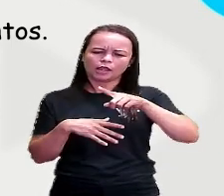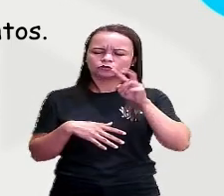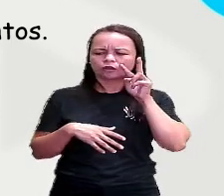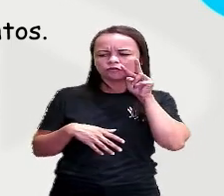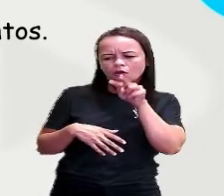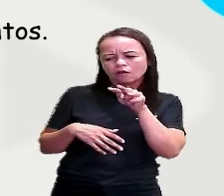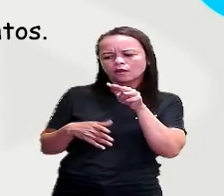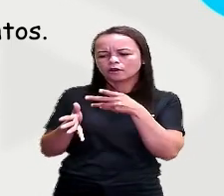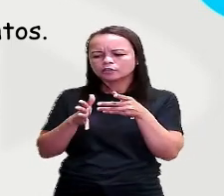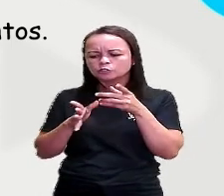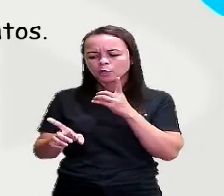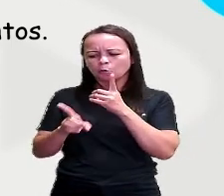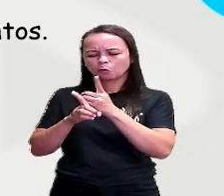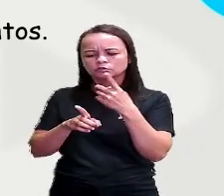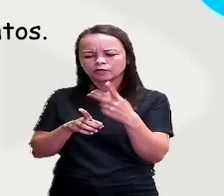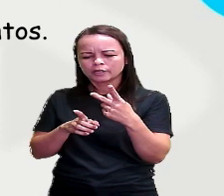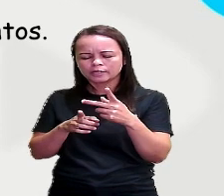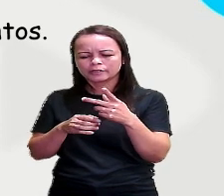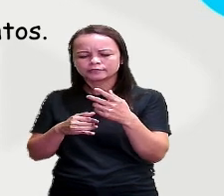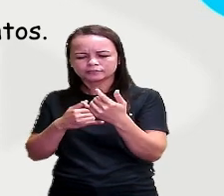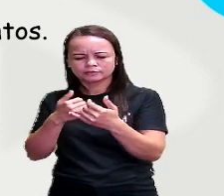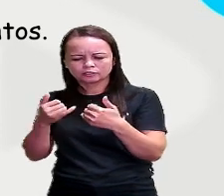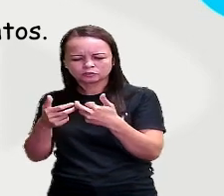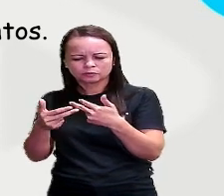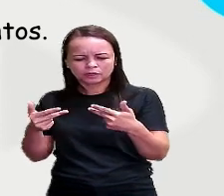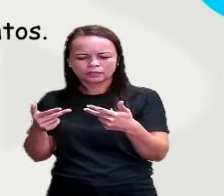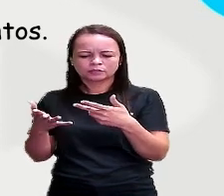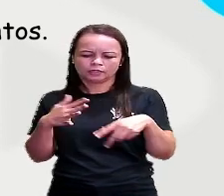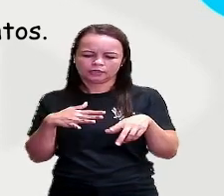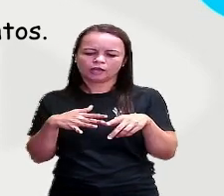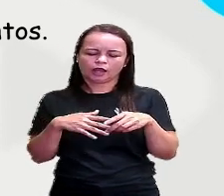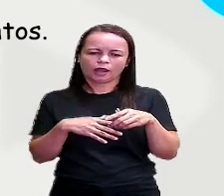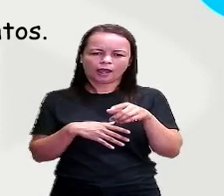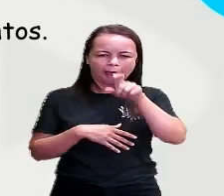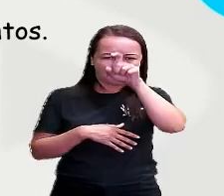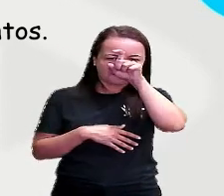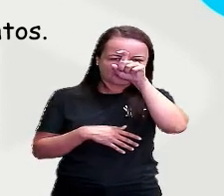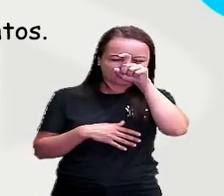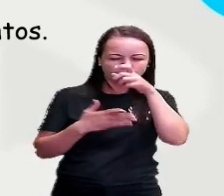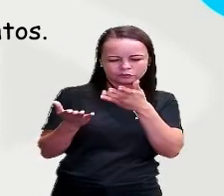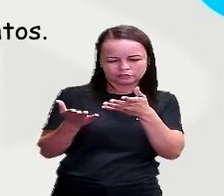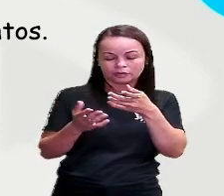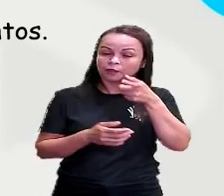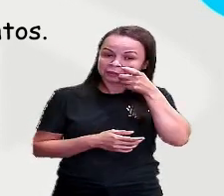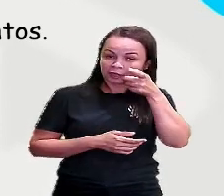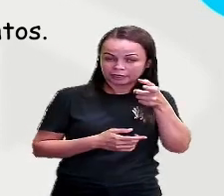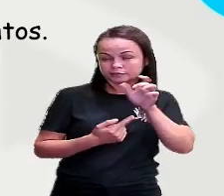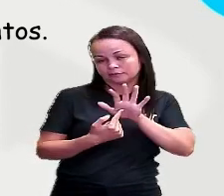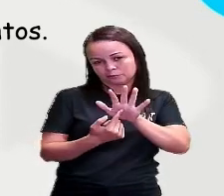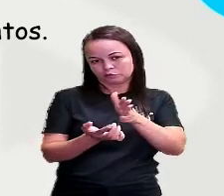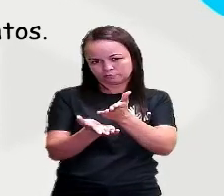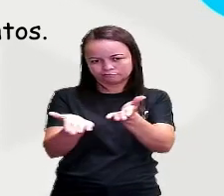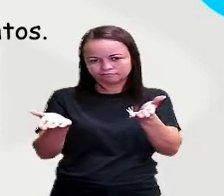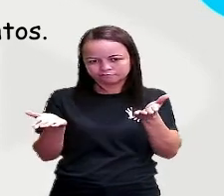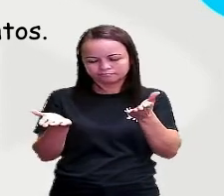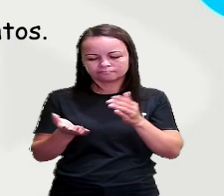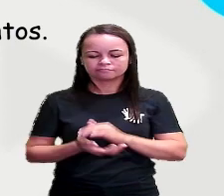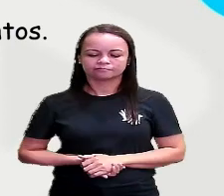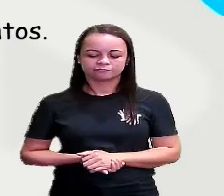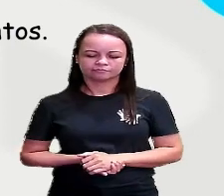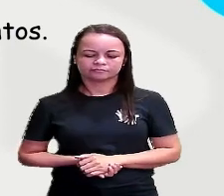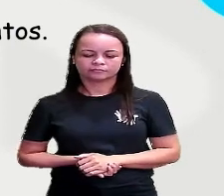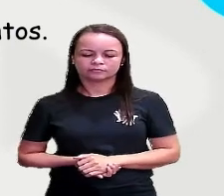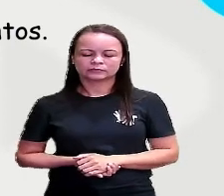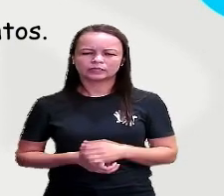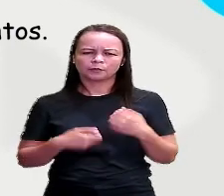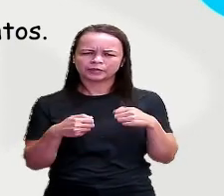jogo bastante legal, ó. A Bruxa dos Acentos, joguei lá, foi bastante interessante, vou levar para vocês. Então, ó, precisamos